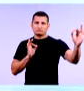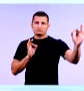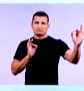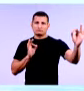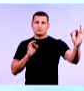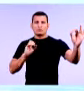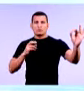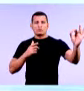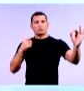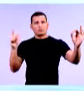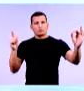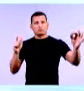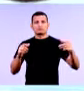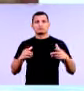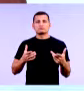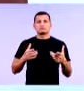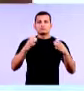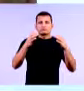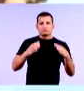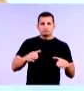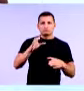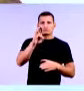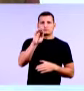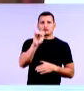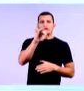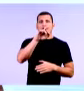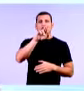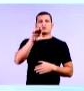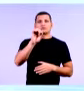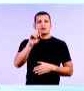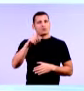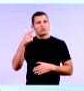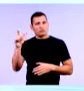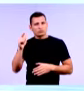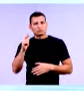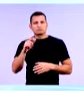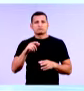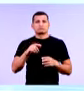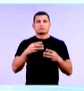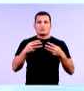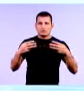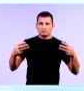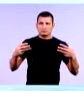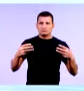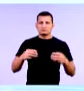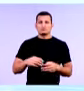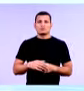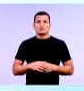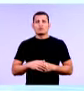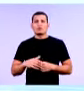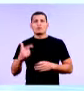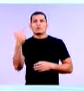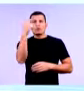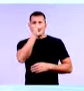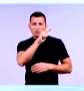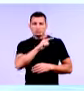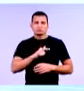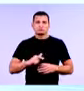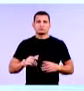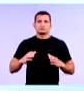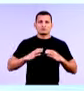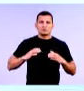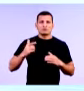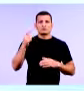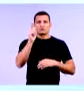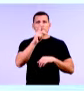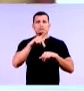outro bairro, né, já é um outro tipo de rede. Se estão num outro estado, no outro país, ou no